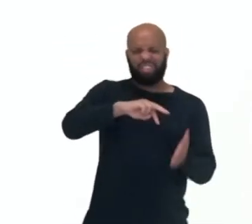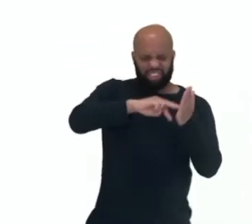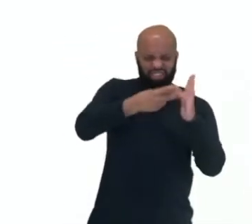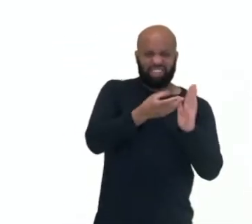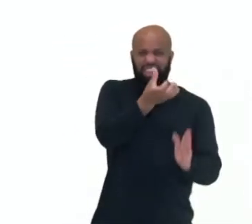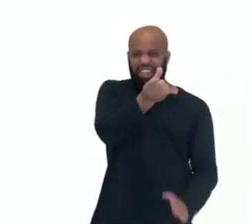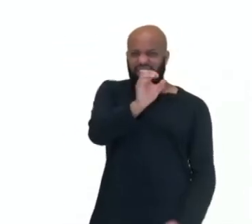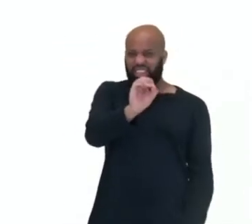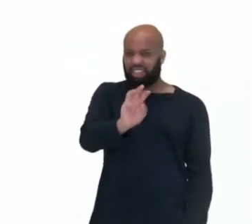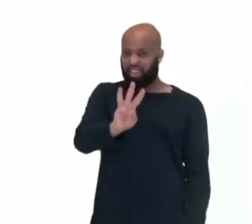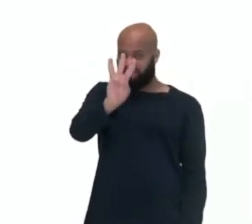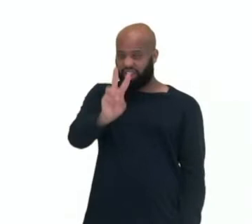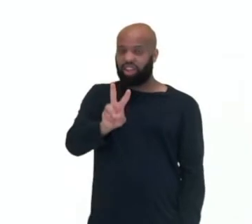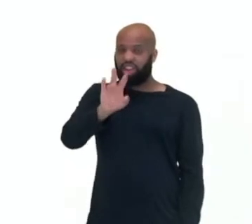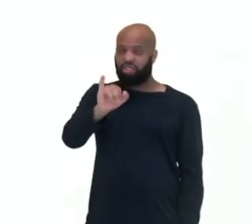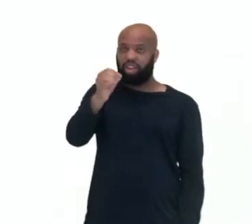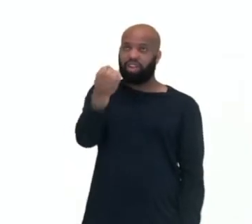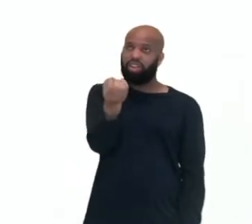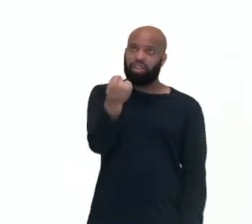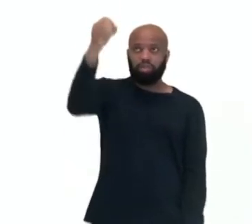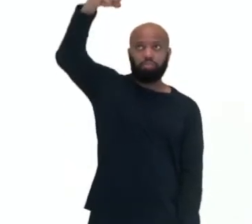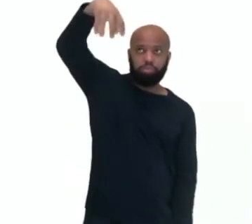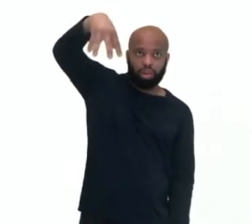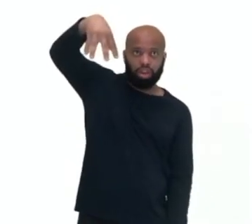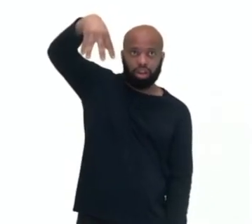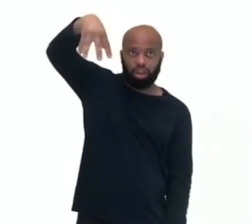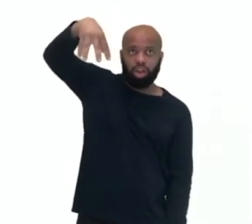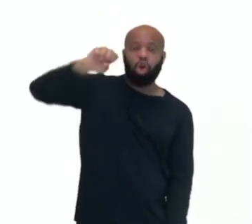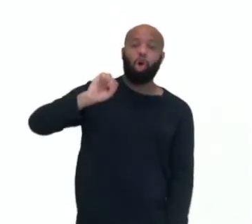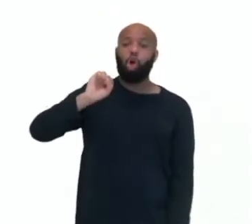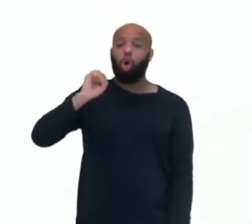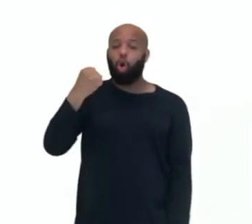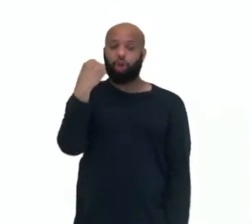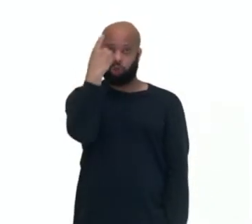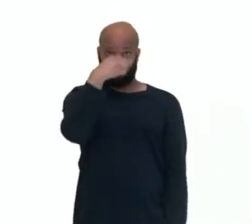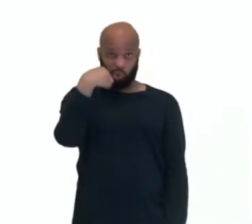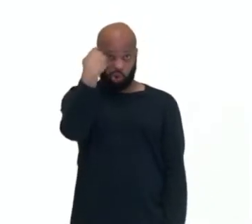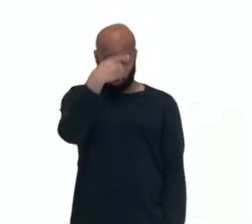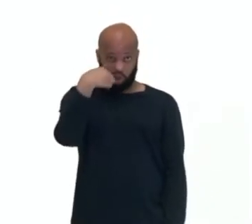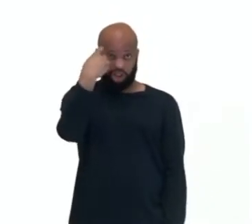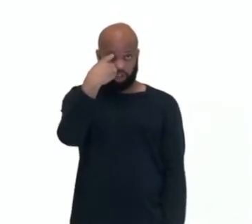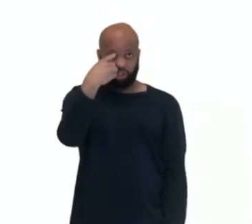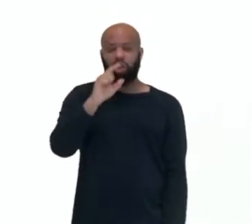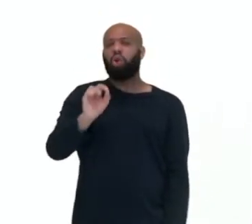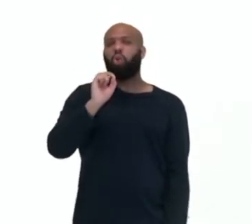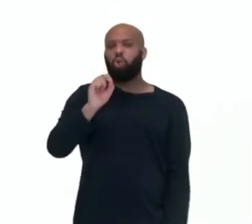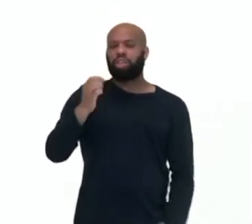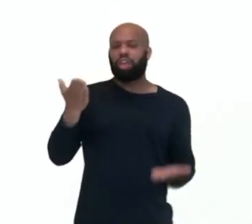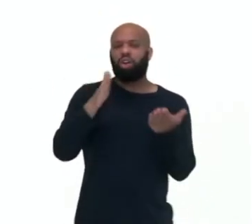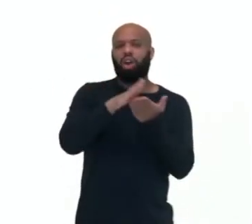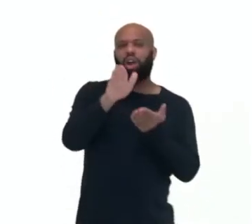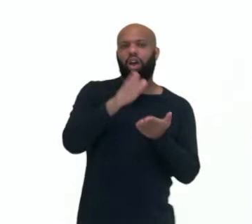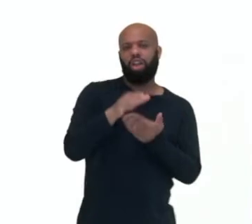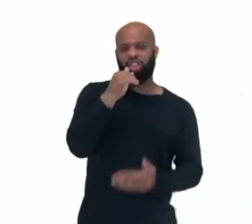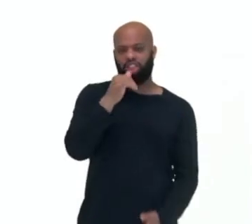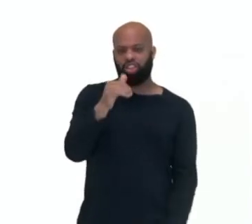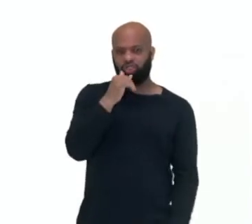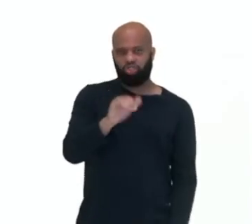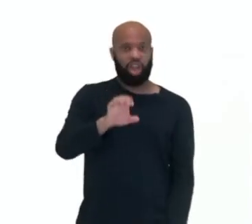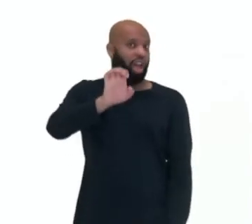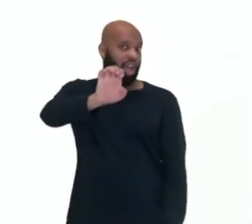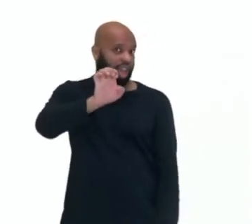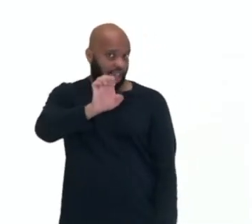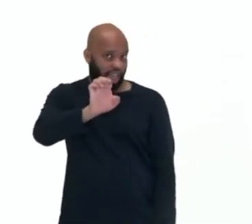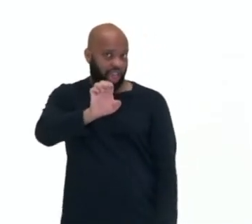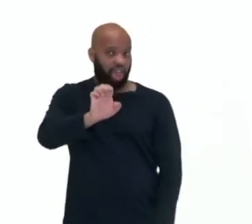watts? Permanece ligada por 8 horas. Qual é o consumo de energia elétrica dessa